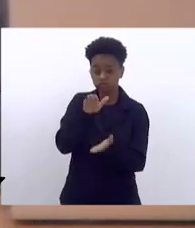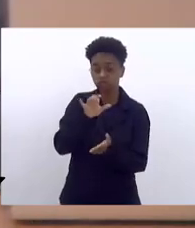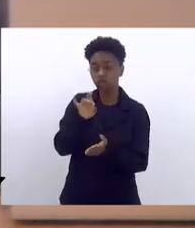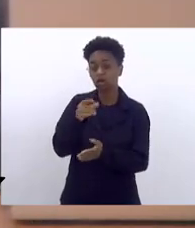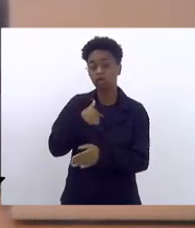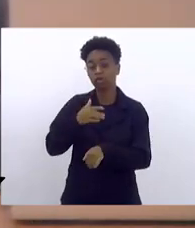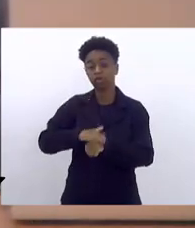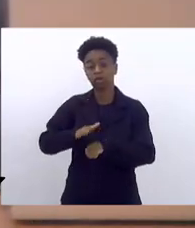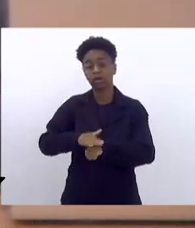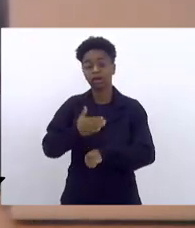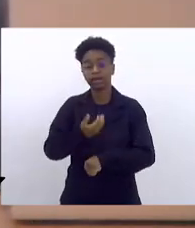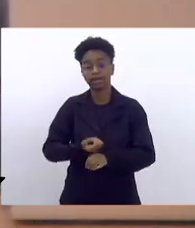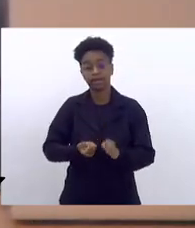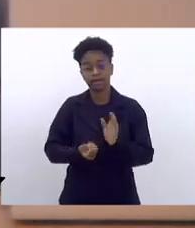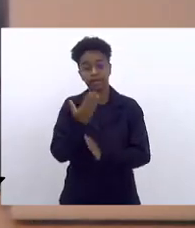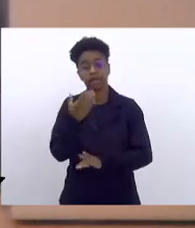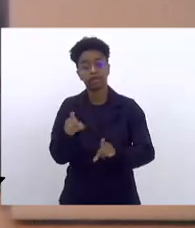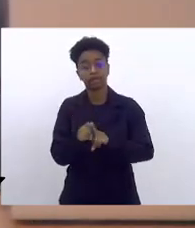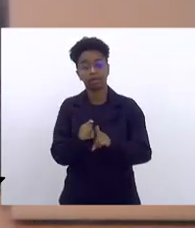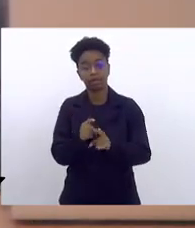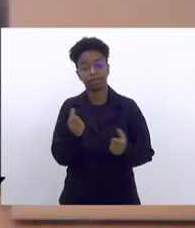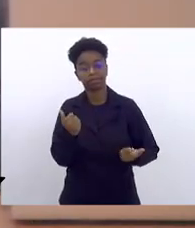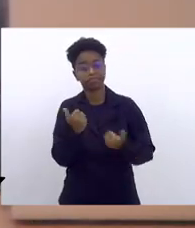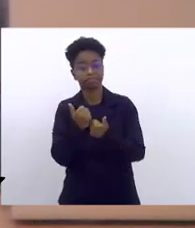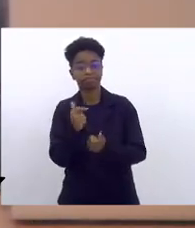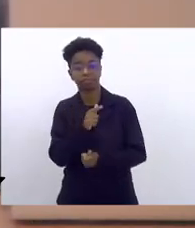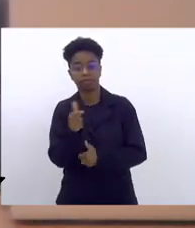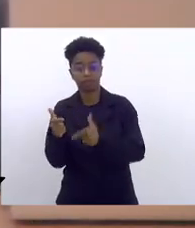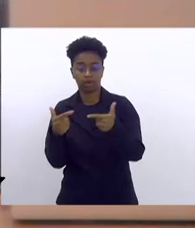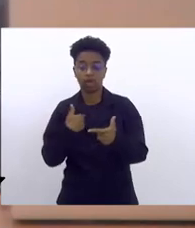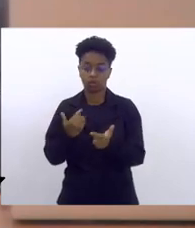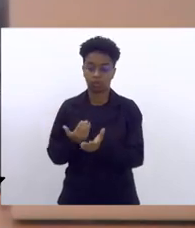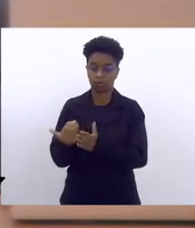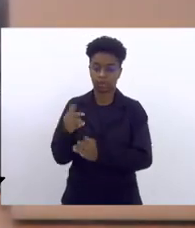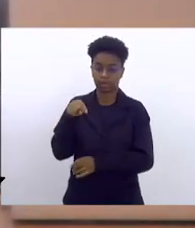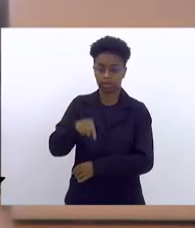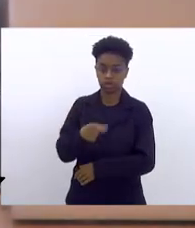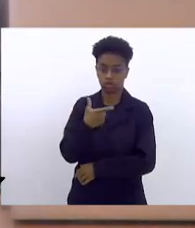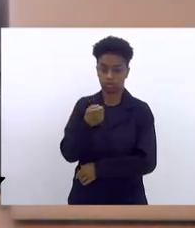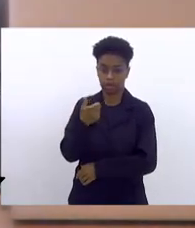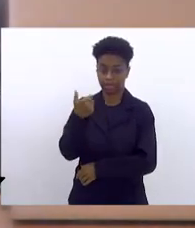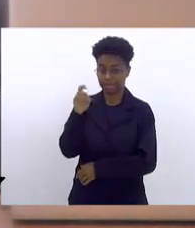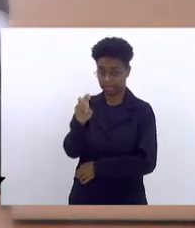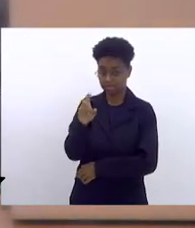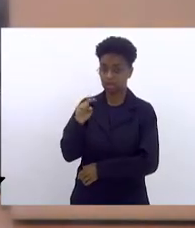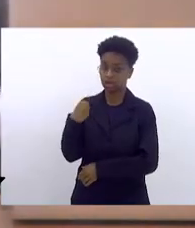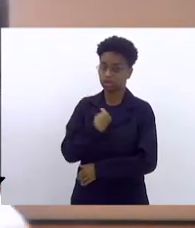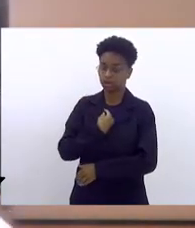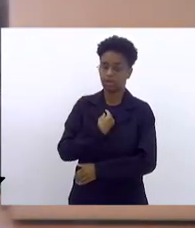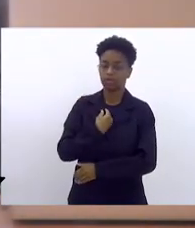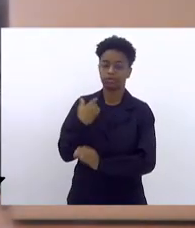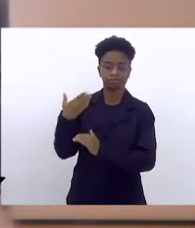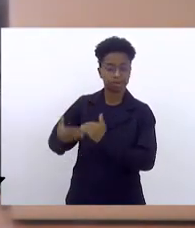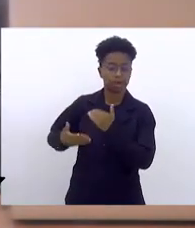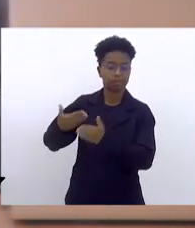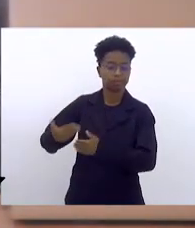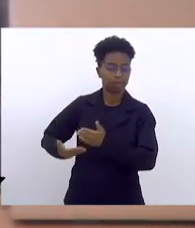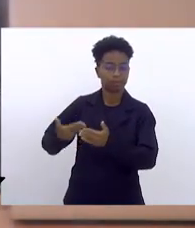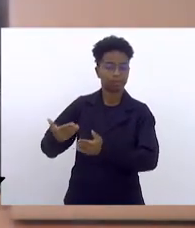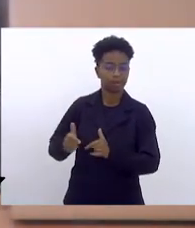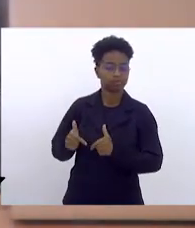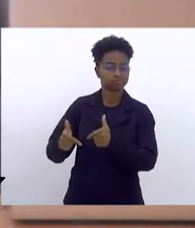autoria e qual autoria deputado estou aqui desde 2015 e a gente vem legislando efetivamente